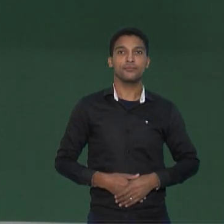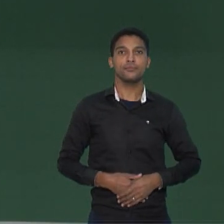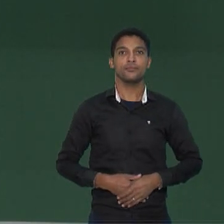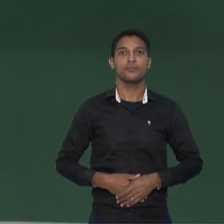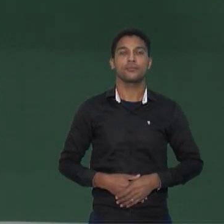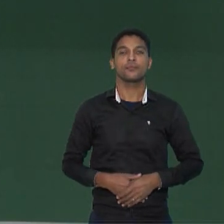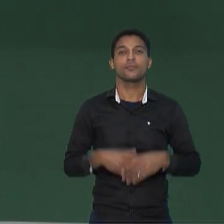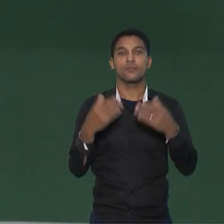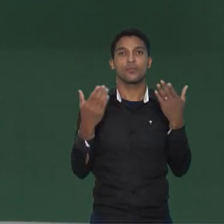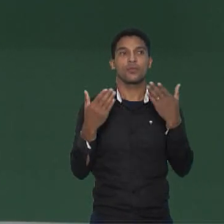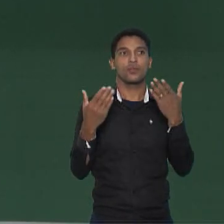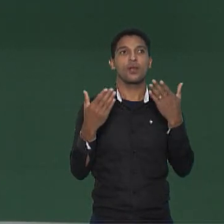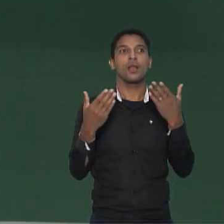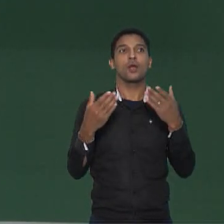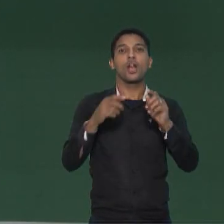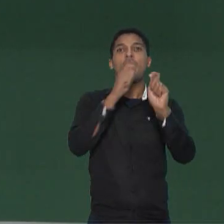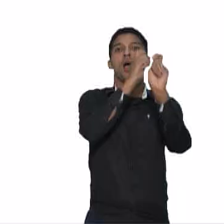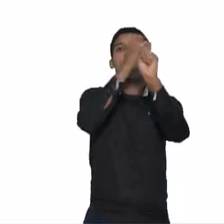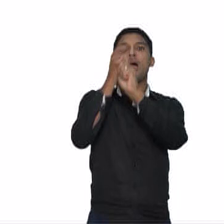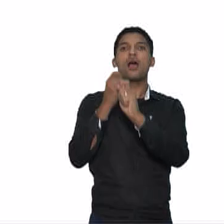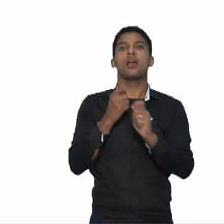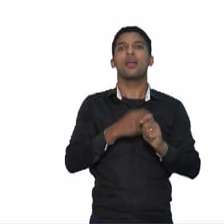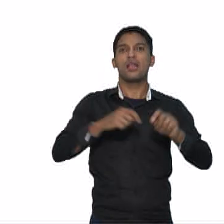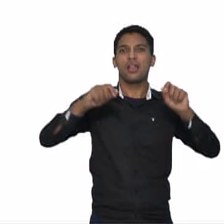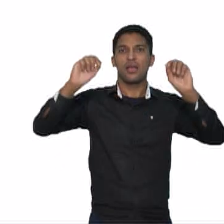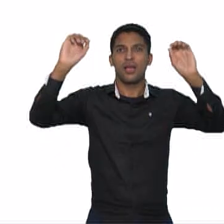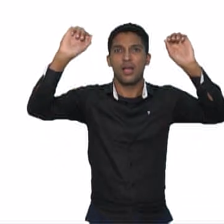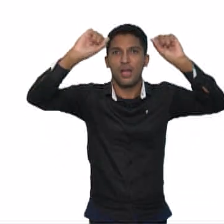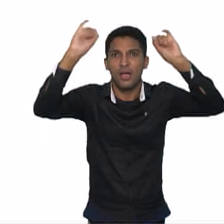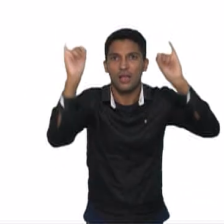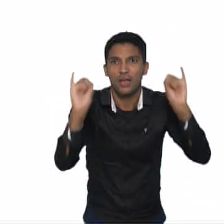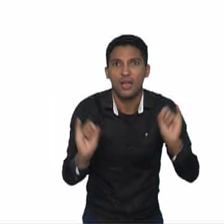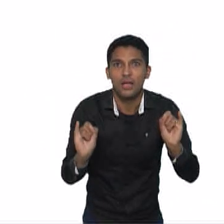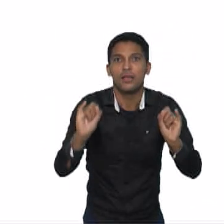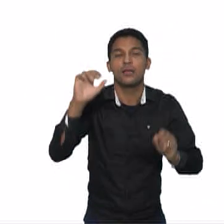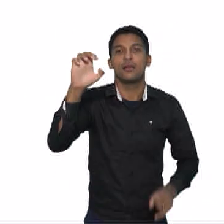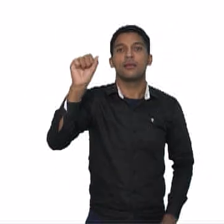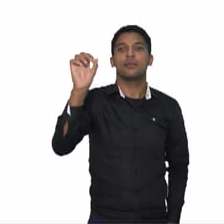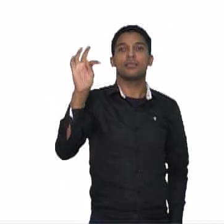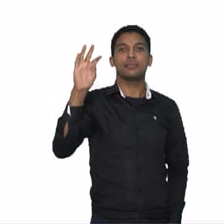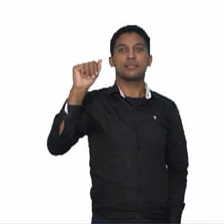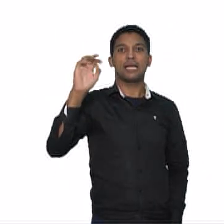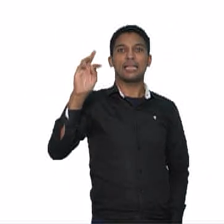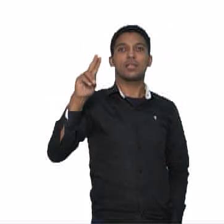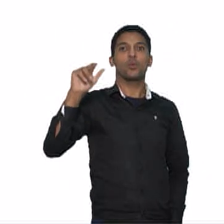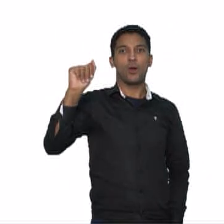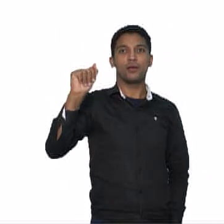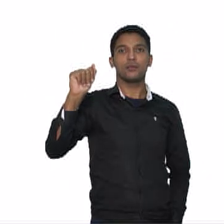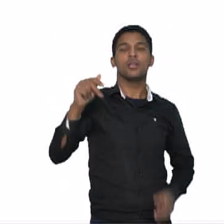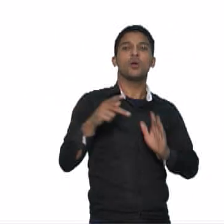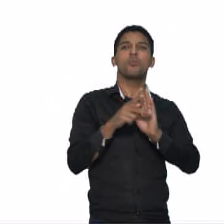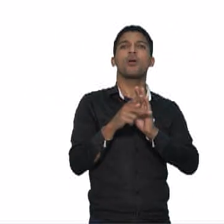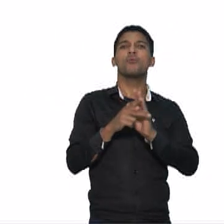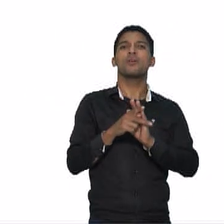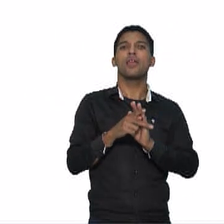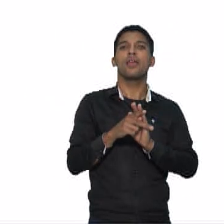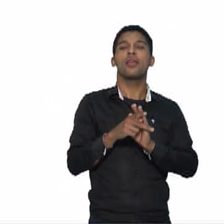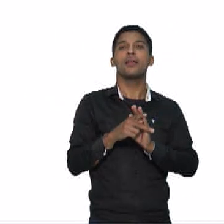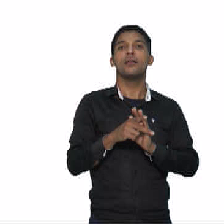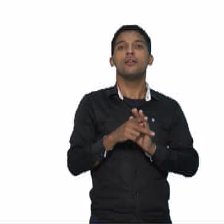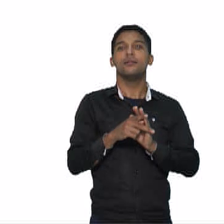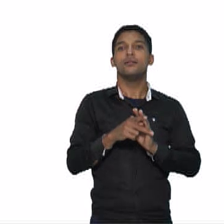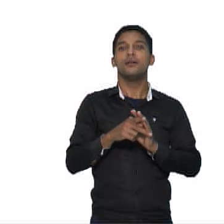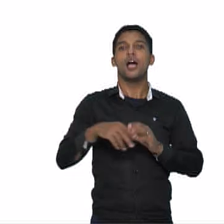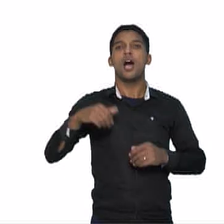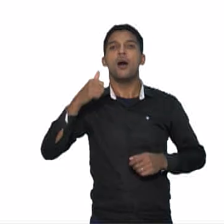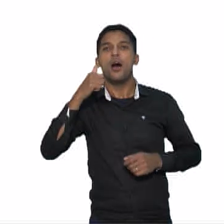aí a curiosidade. Escultura. Estátuas de heróis, mulheres com túnicas de Afrodite ou crianças conversando com filósofos